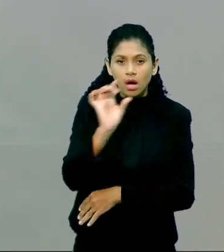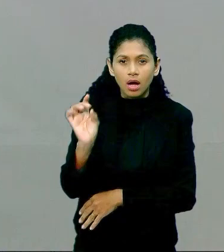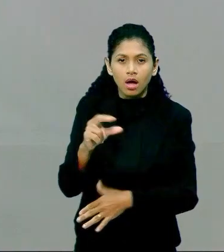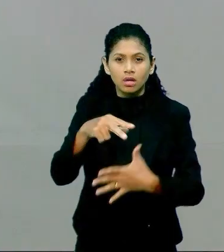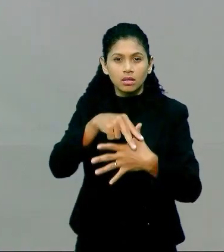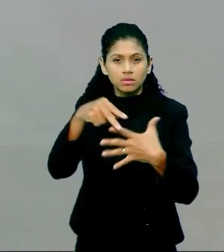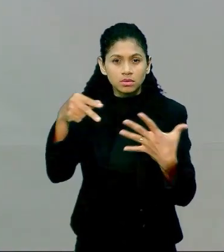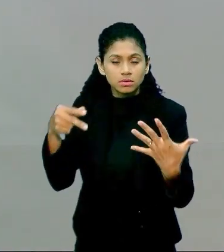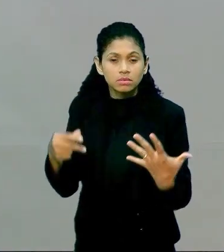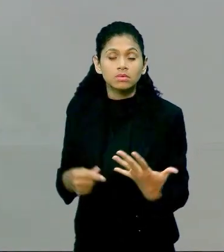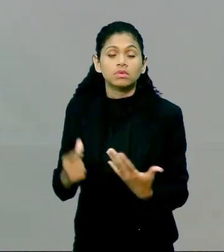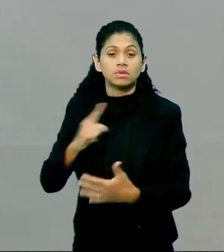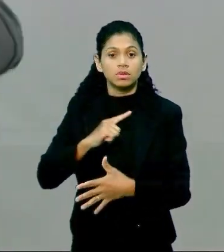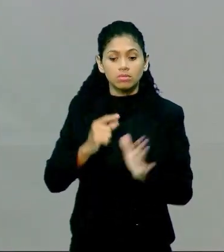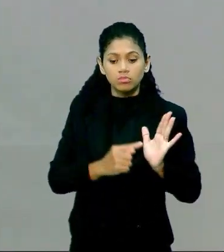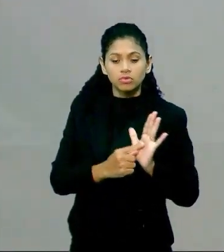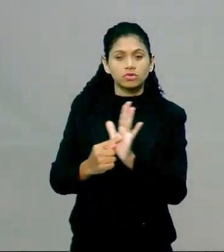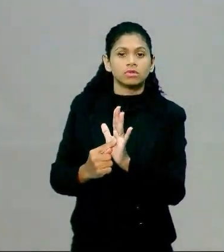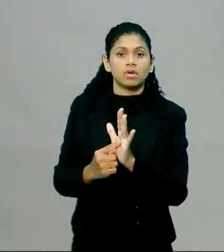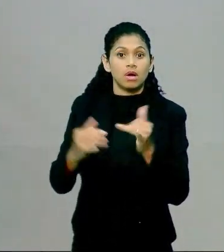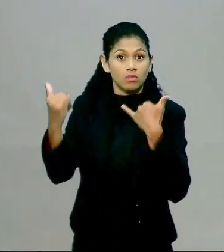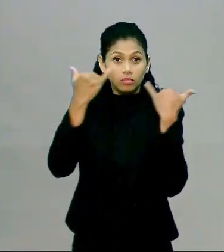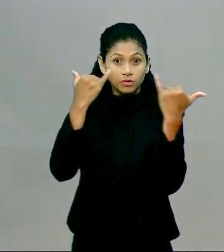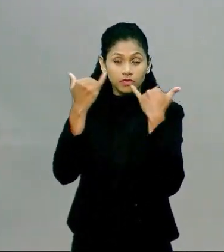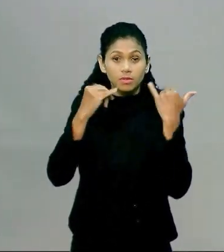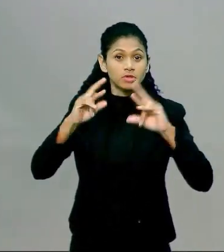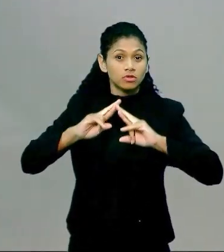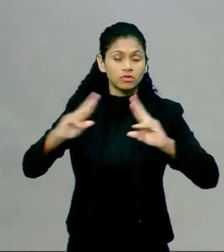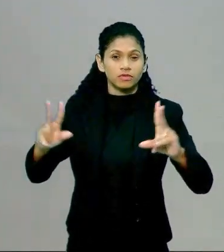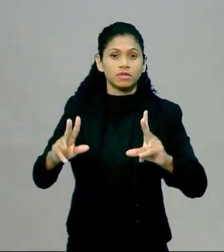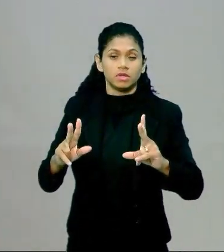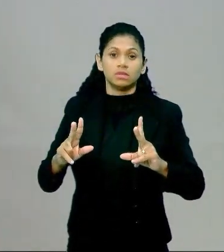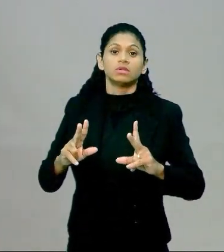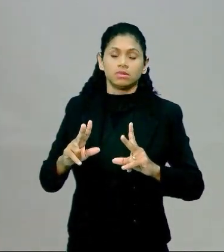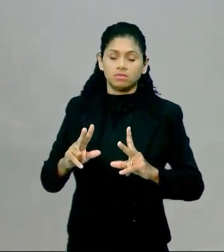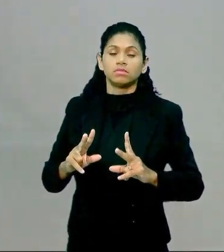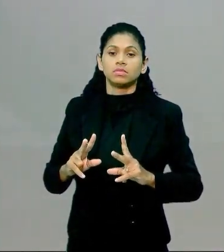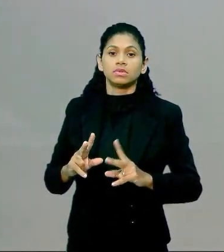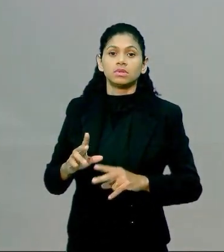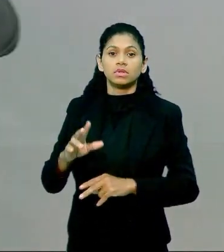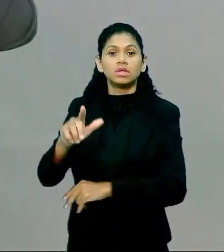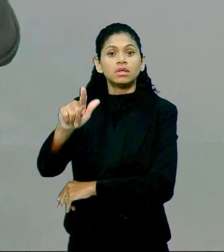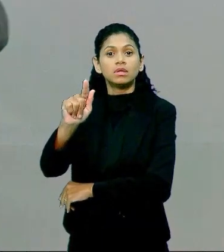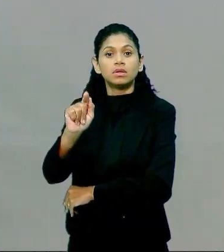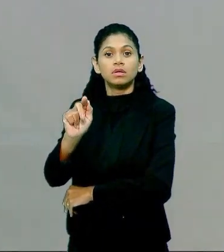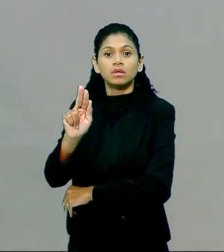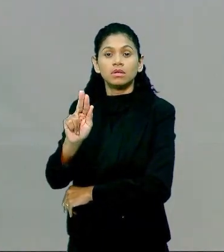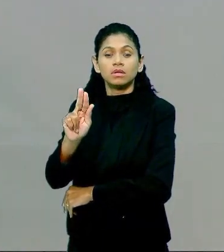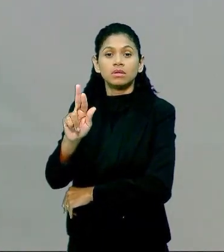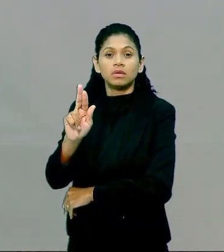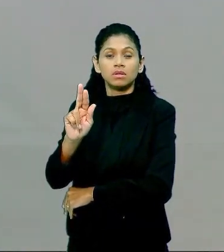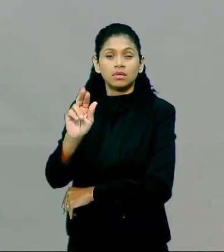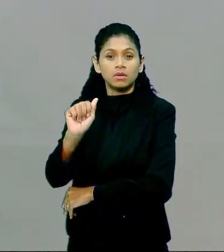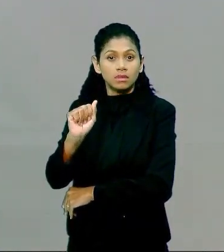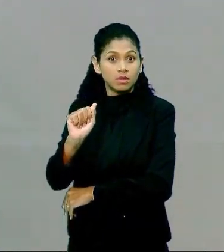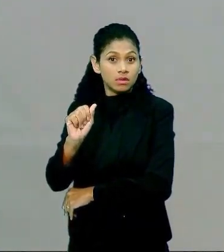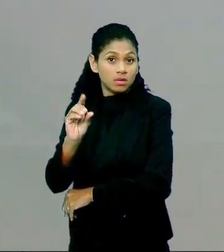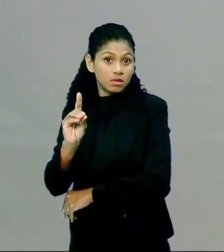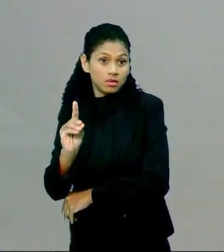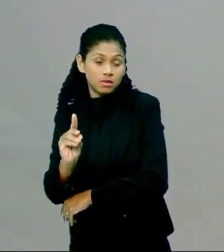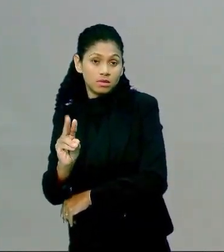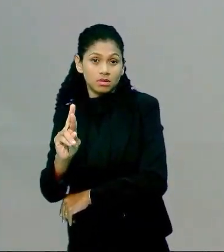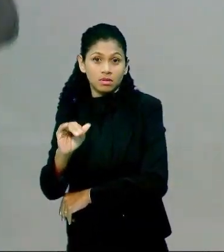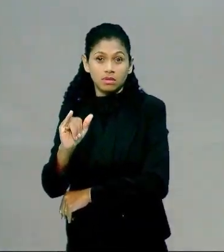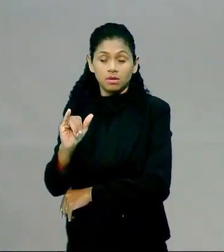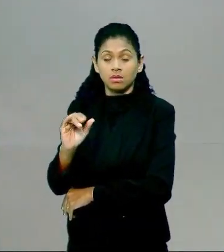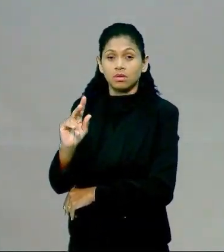expressar determinada informação. Na quadrilha, que a gente está aqui só na palma e pé, é porque é momento de